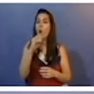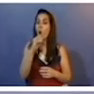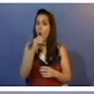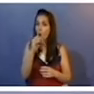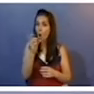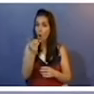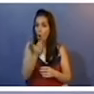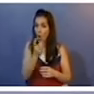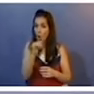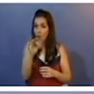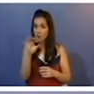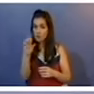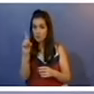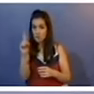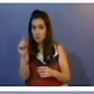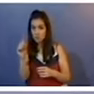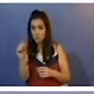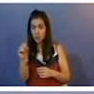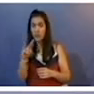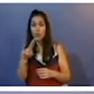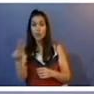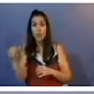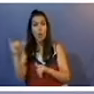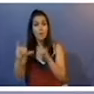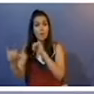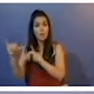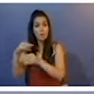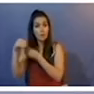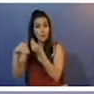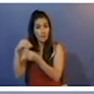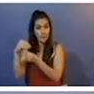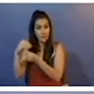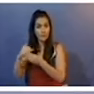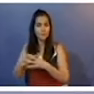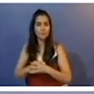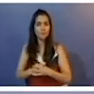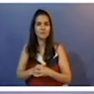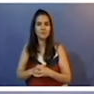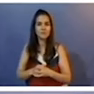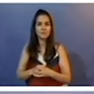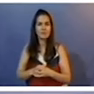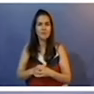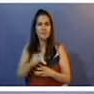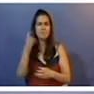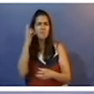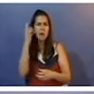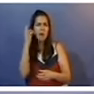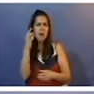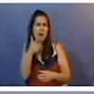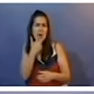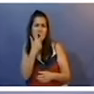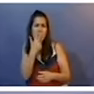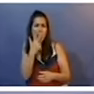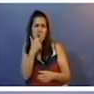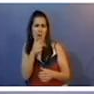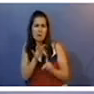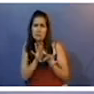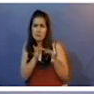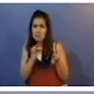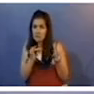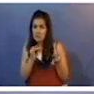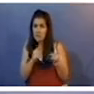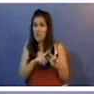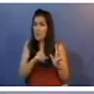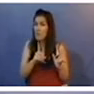óxido seguida do nome do elemento químico. Parece ser mais simples, mas na verdade ele é um pouquinho